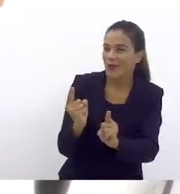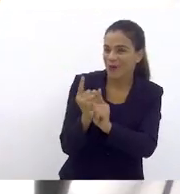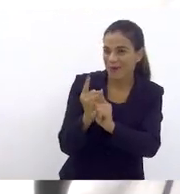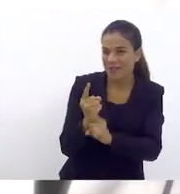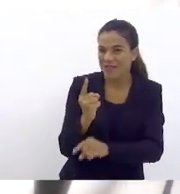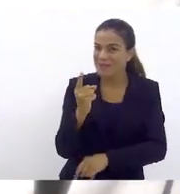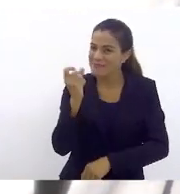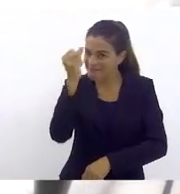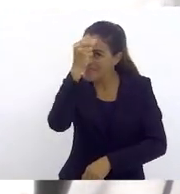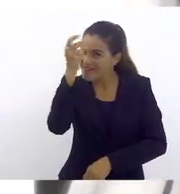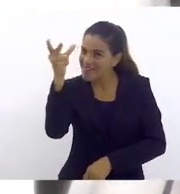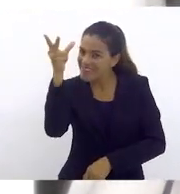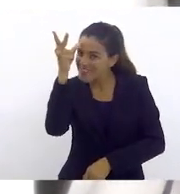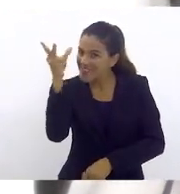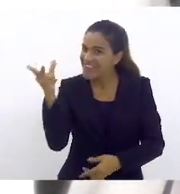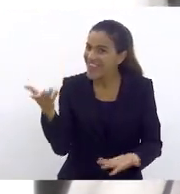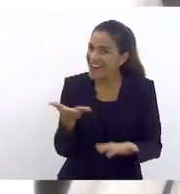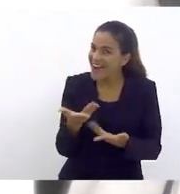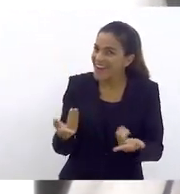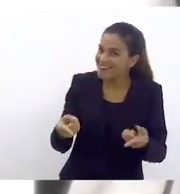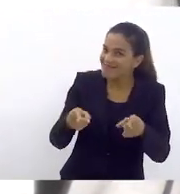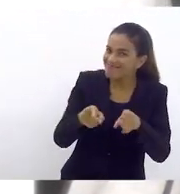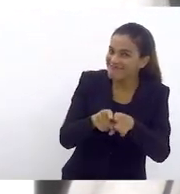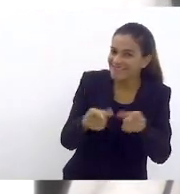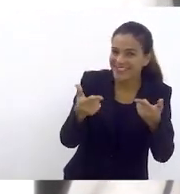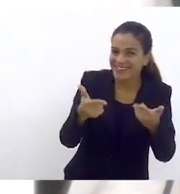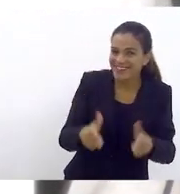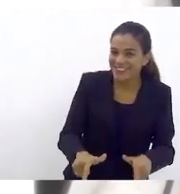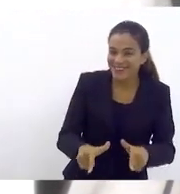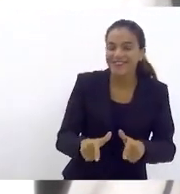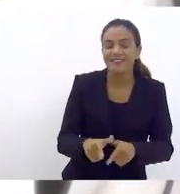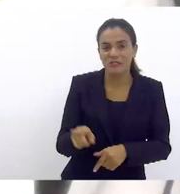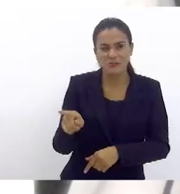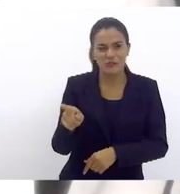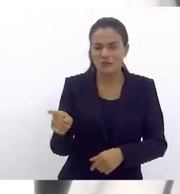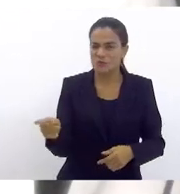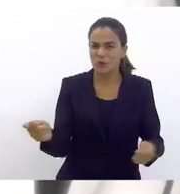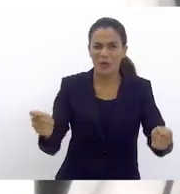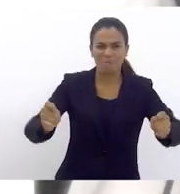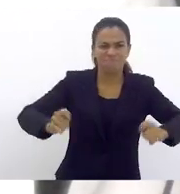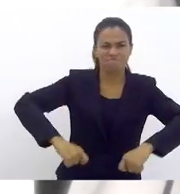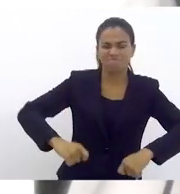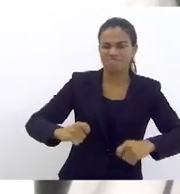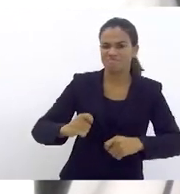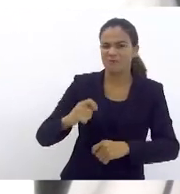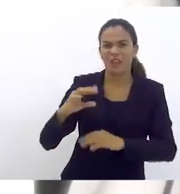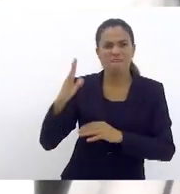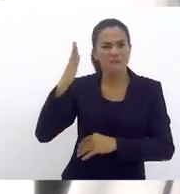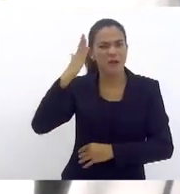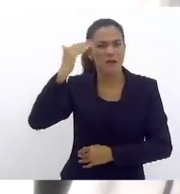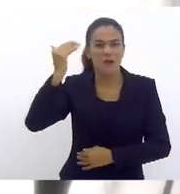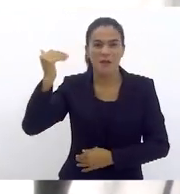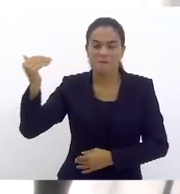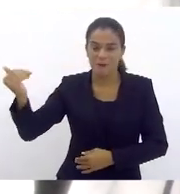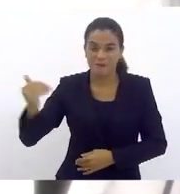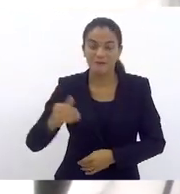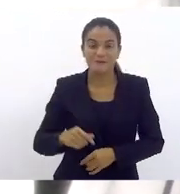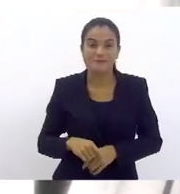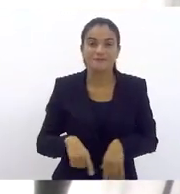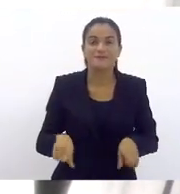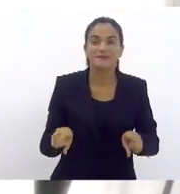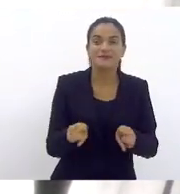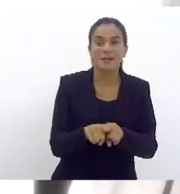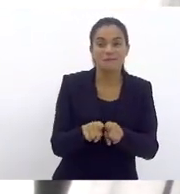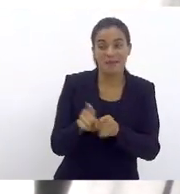prefeitura mais uma vez estamos juntos aqui é a sua competência conhecido por todos dizer que